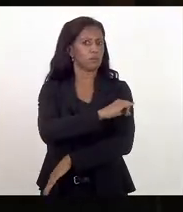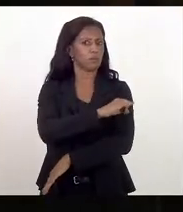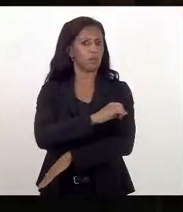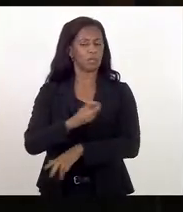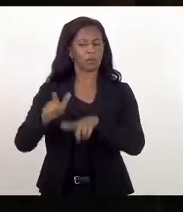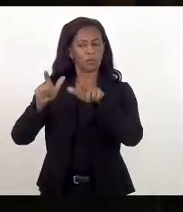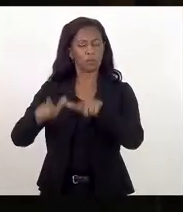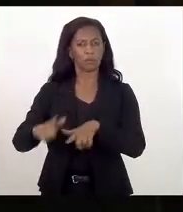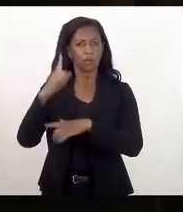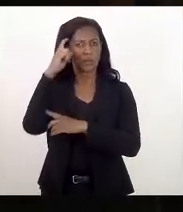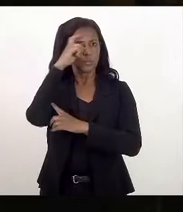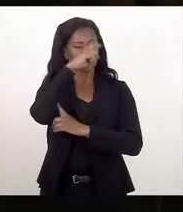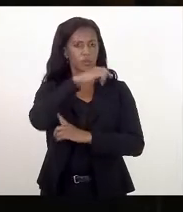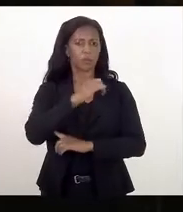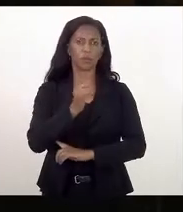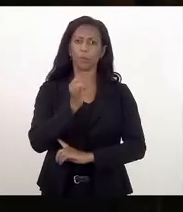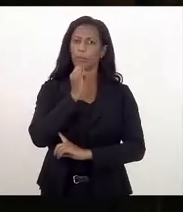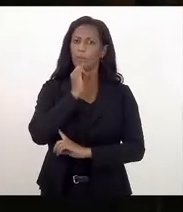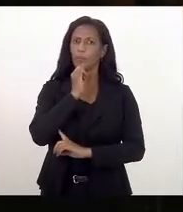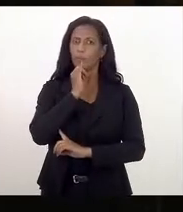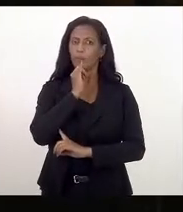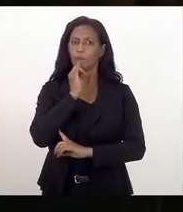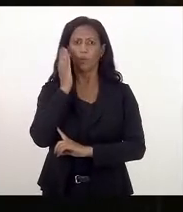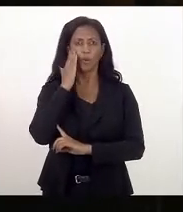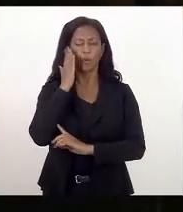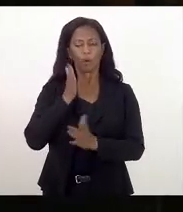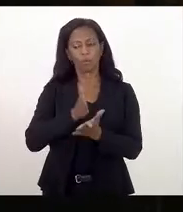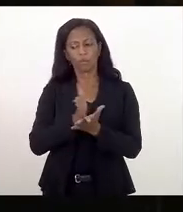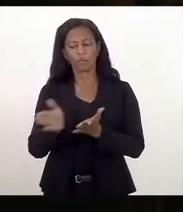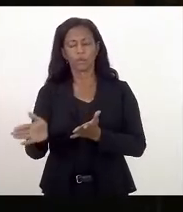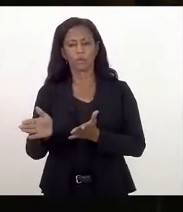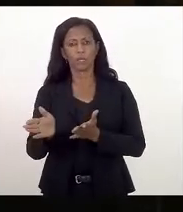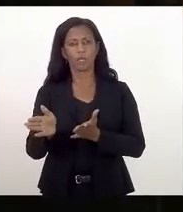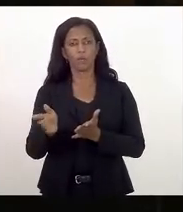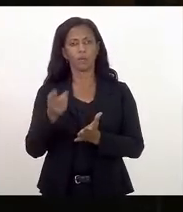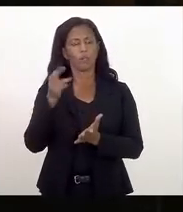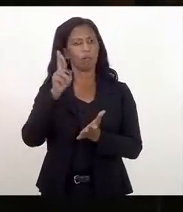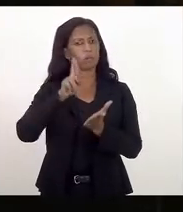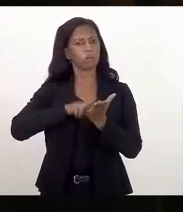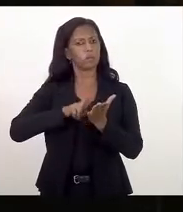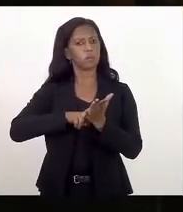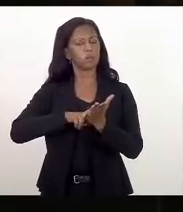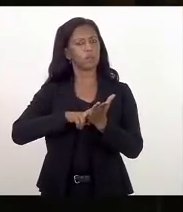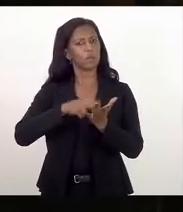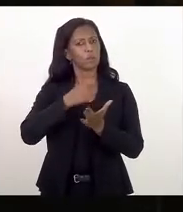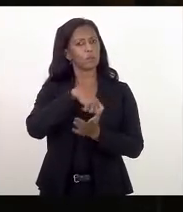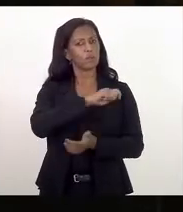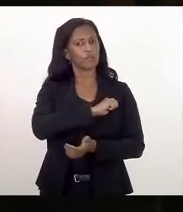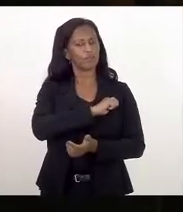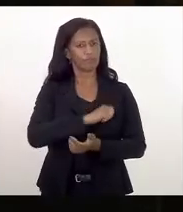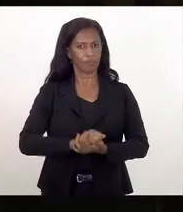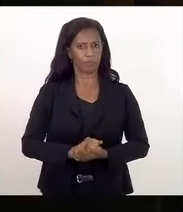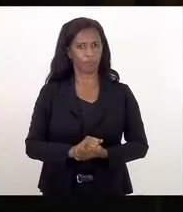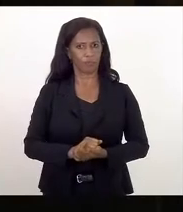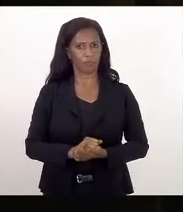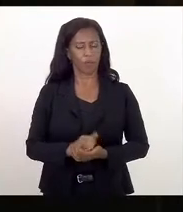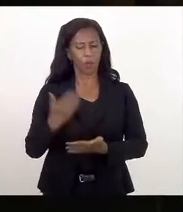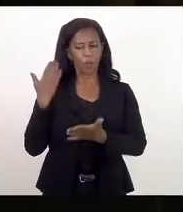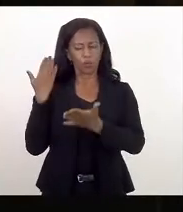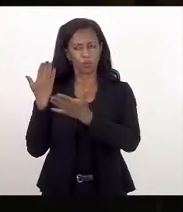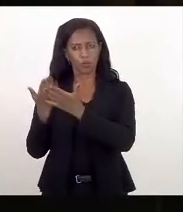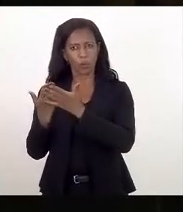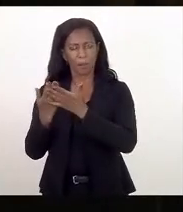difícil, como, por exemplo, sair do regime de recuperação fiscal. Não é esse o tema. O estudo de impacto foi